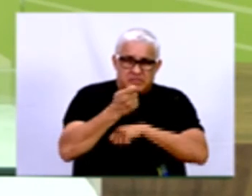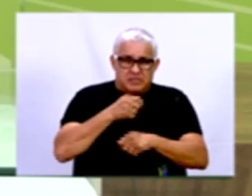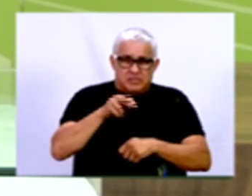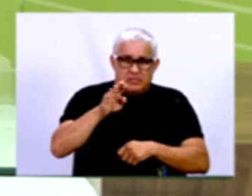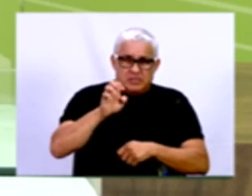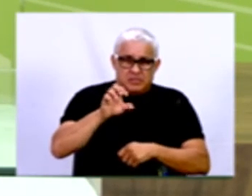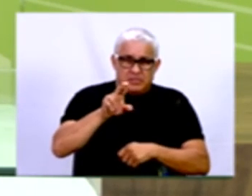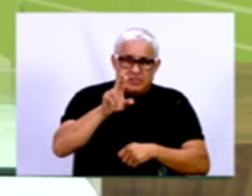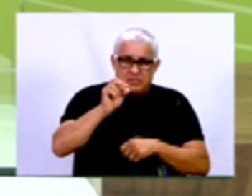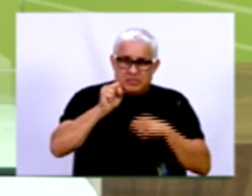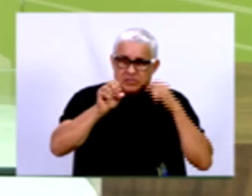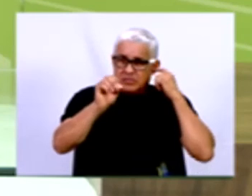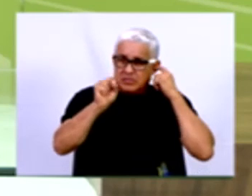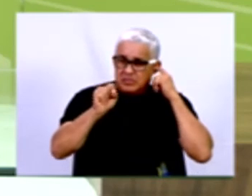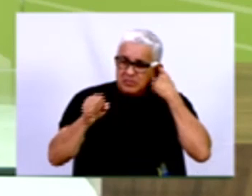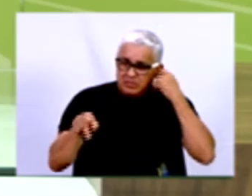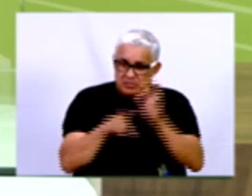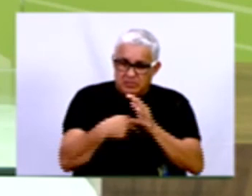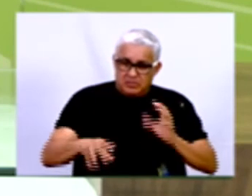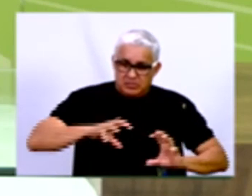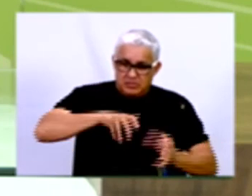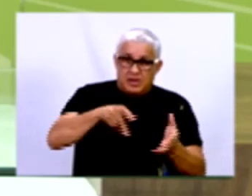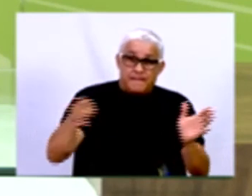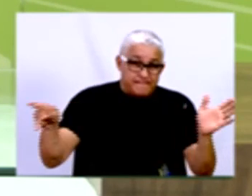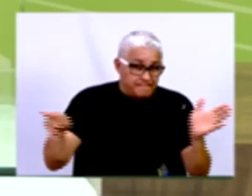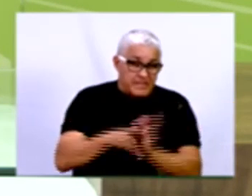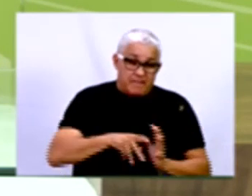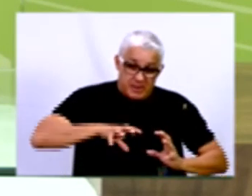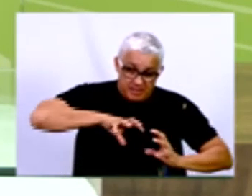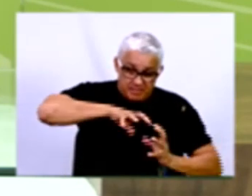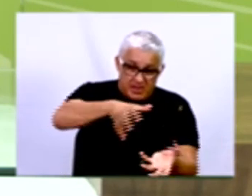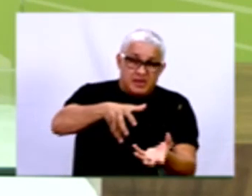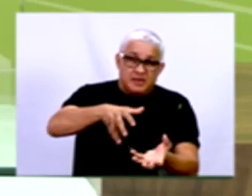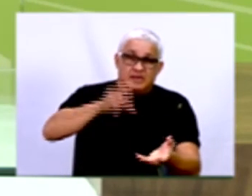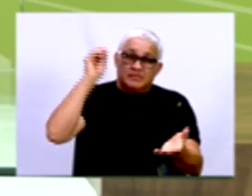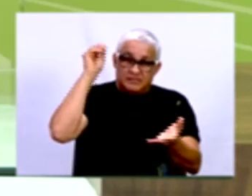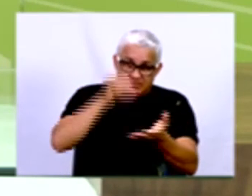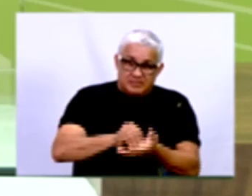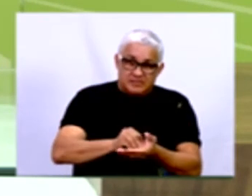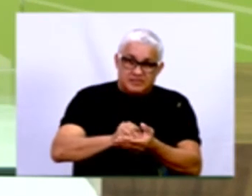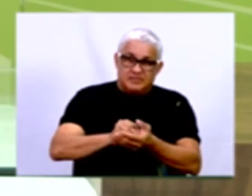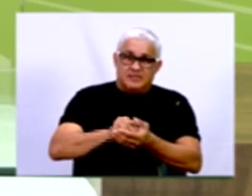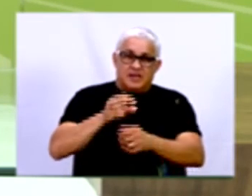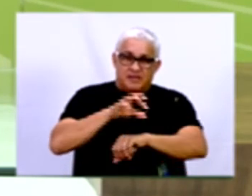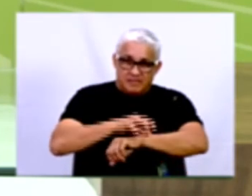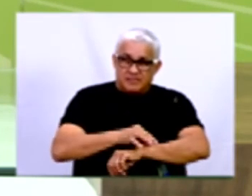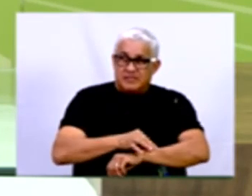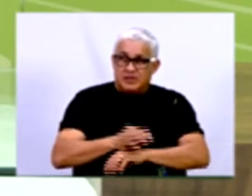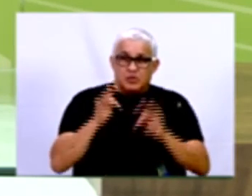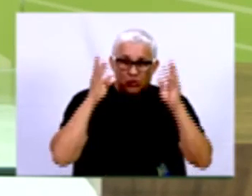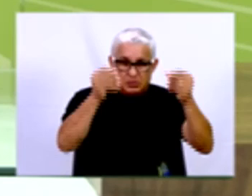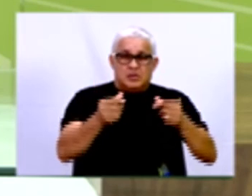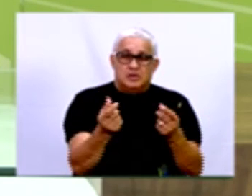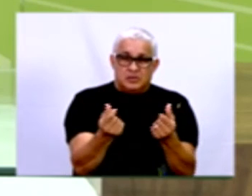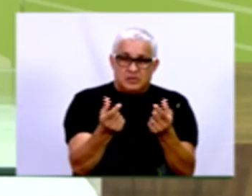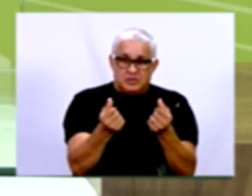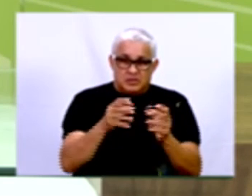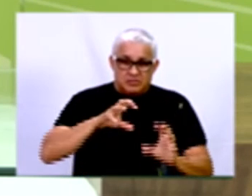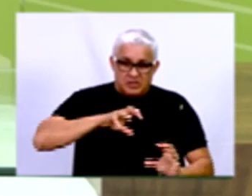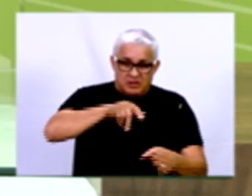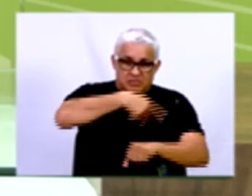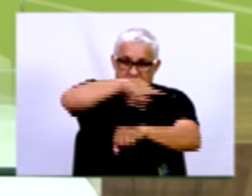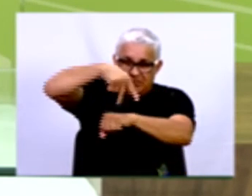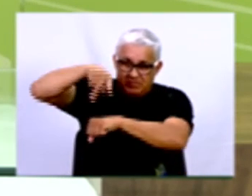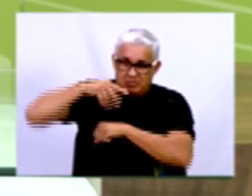gente tem aqui na Terra. Esse é um problema mundano, é um problema do nosso mundo. Mas é um problema presente em todas as economias aqui no mundo, em todos os